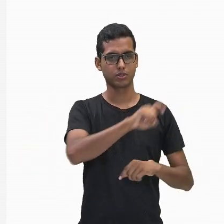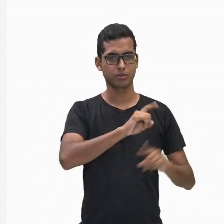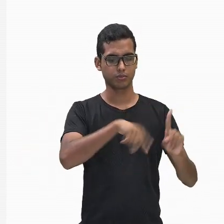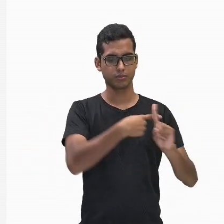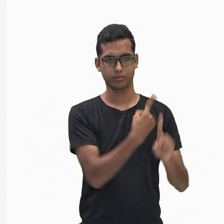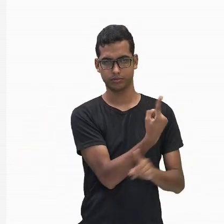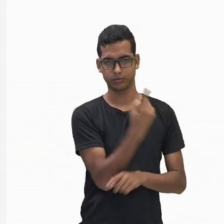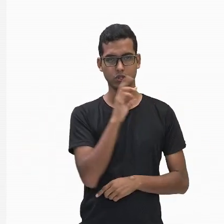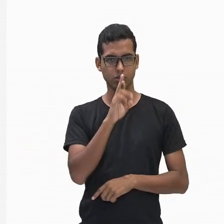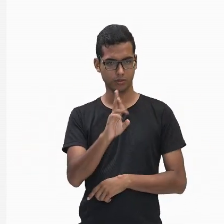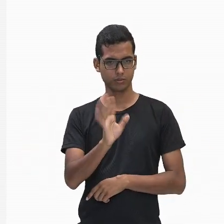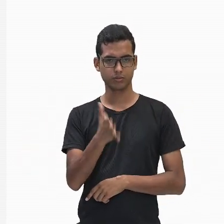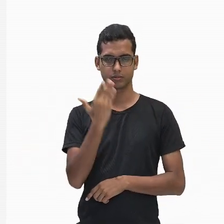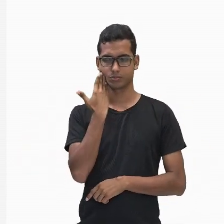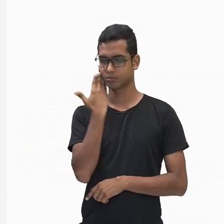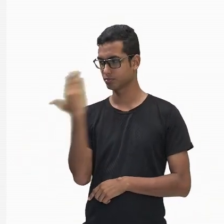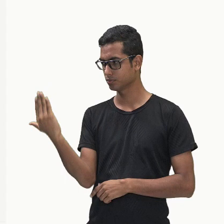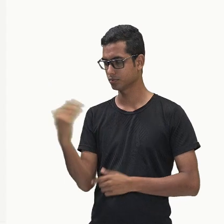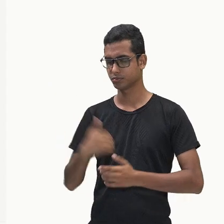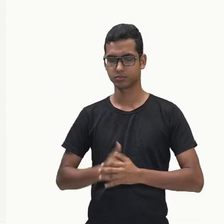vimos que a solução dessa